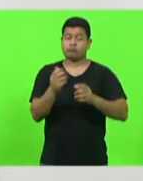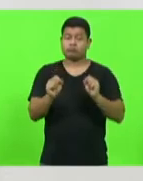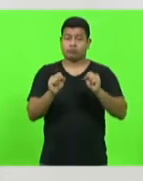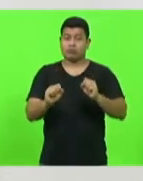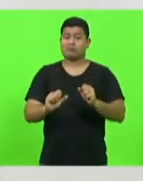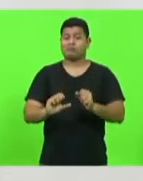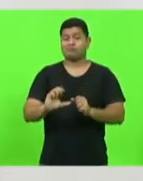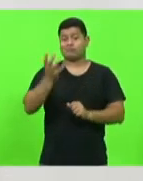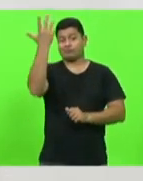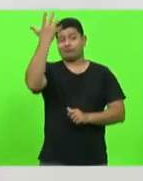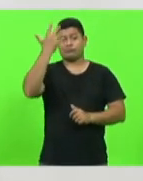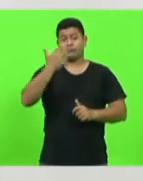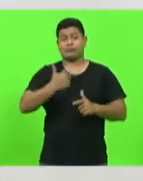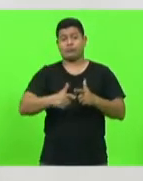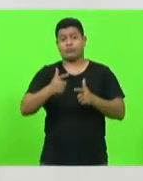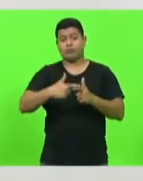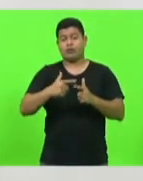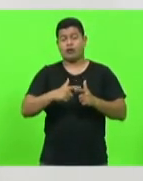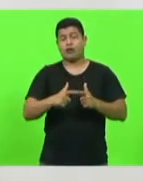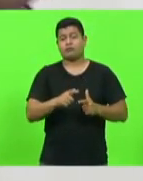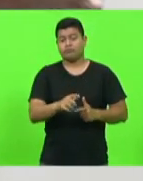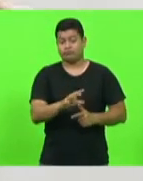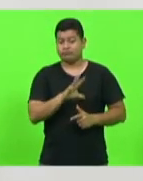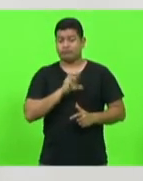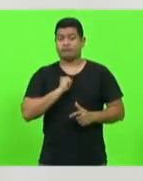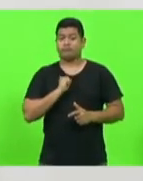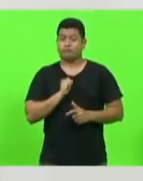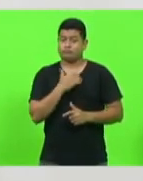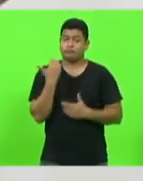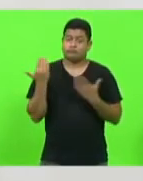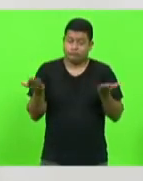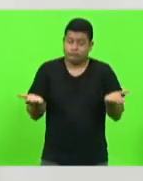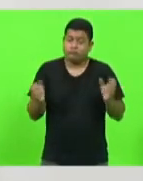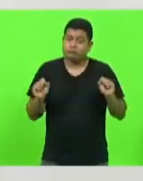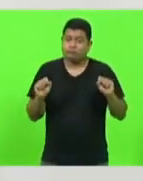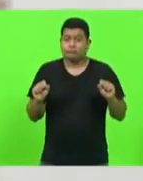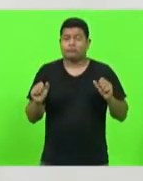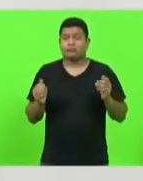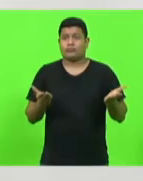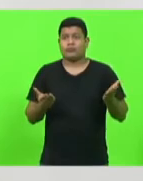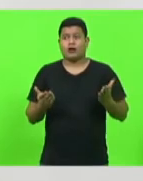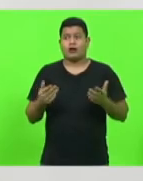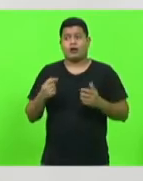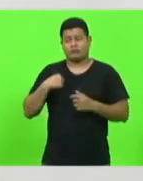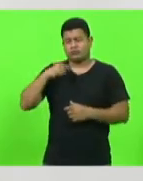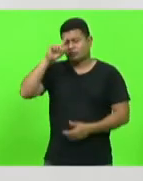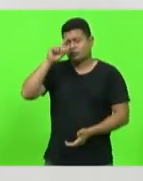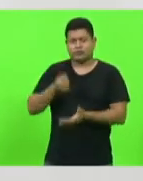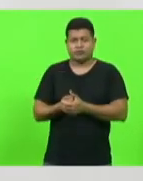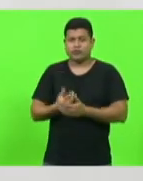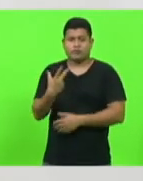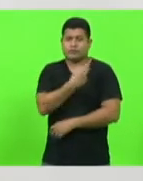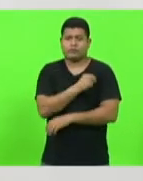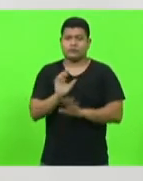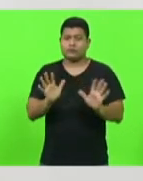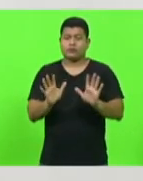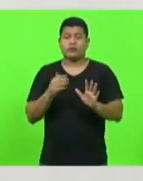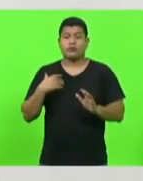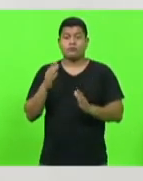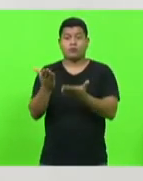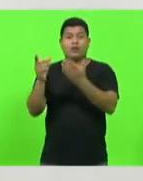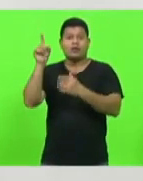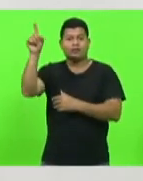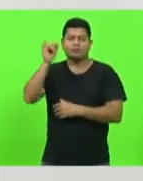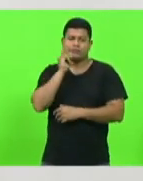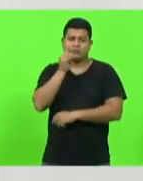o passaporte que estão implantando no Rio de Janeiro, que as regras mudam a todo momento, cada governante faz a sua regra, que eles estão dizendo assim, ó, para